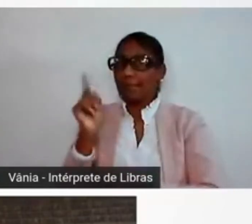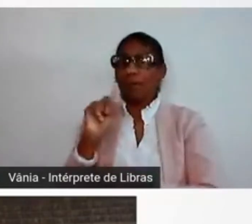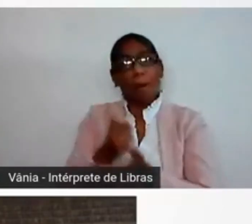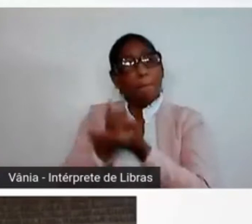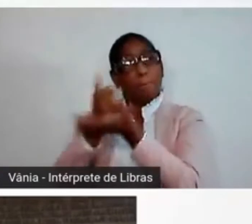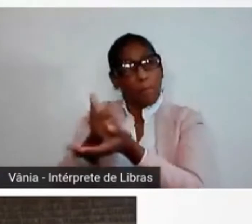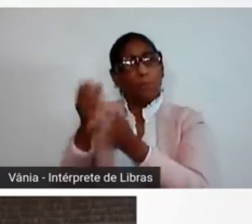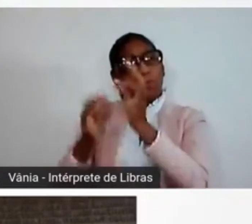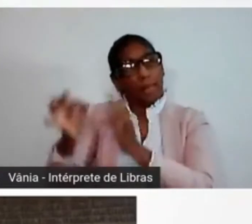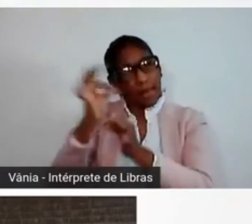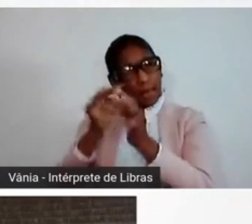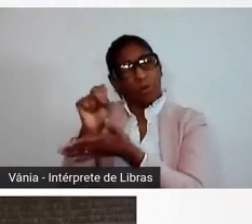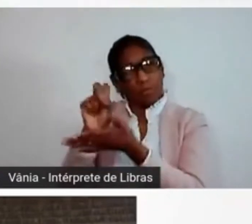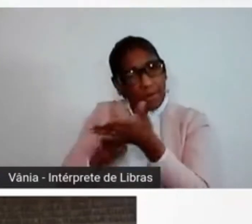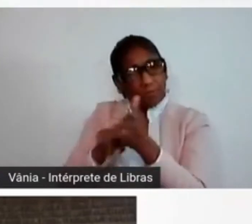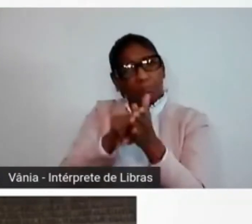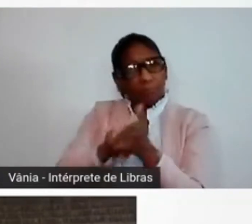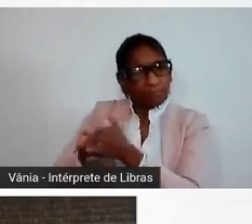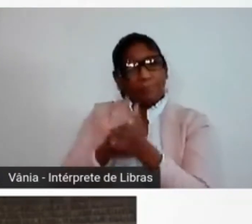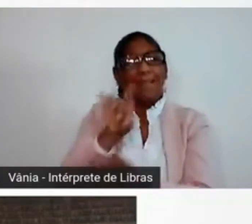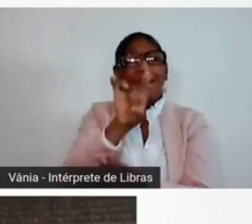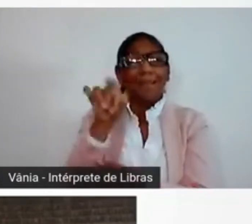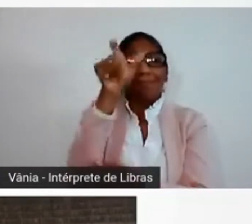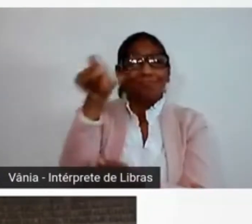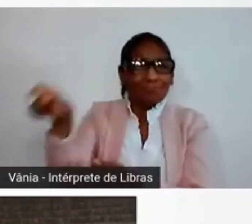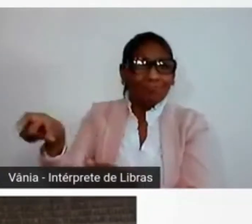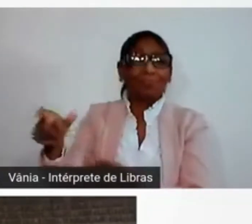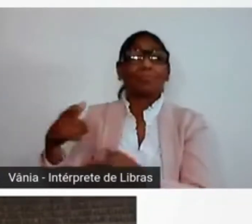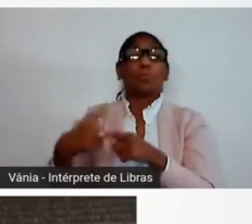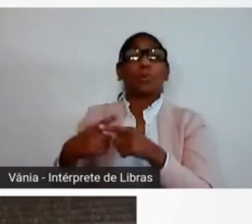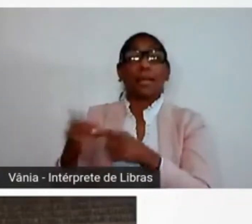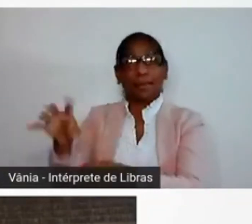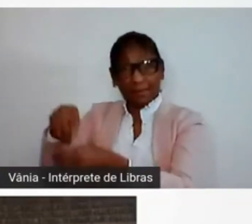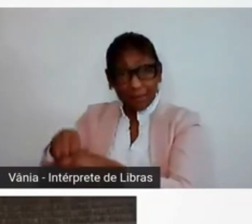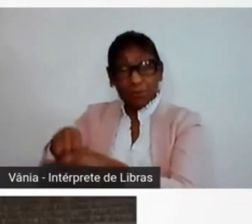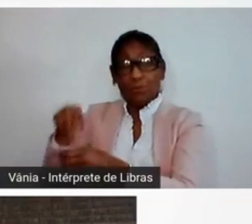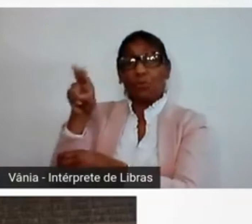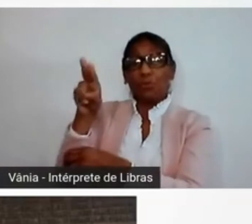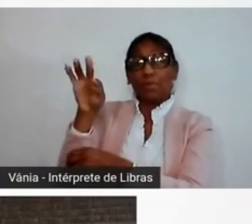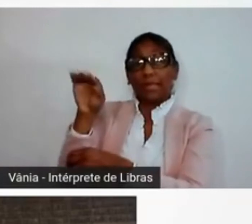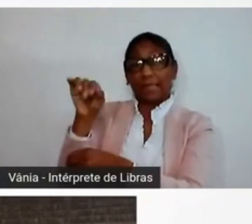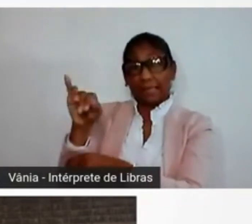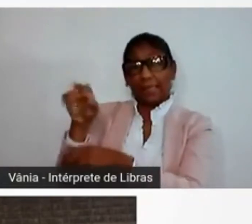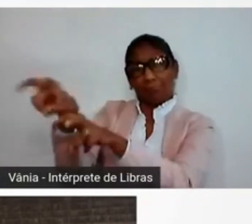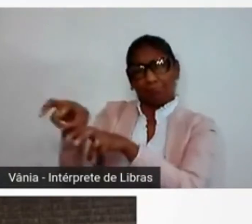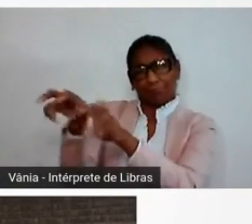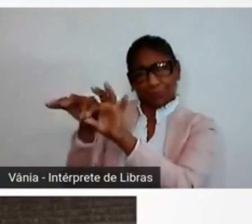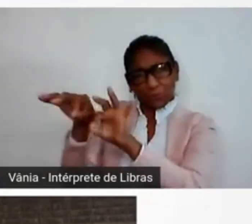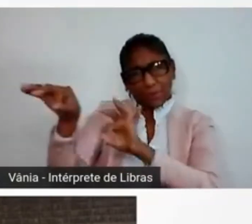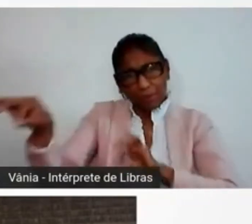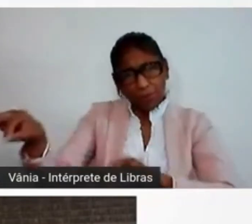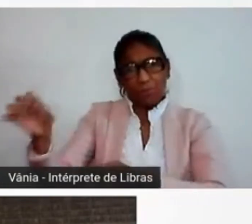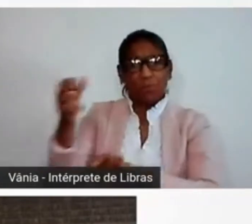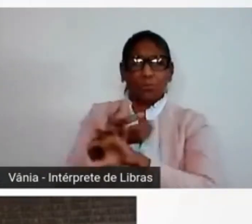técnico, analisando a situação de cada paciente em leito de UTI nos hospitais do interior do nosso estado. Isso Fazem